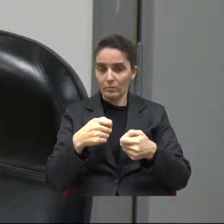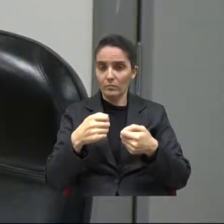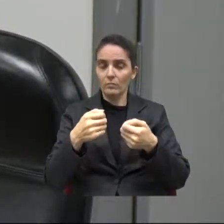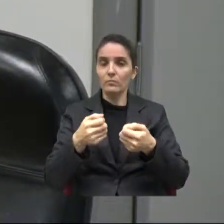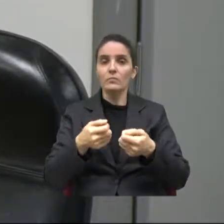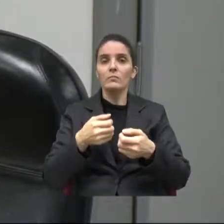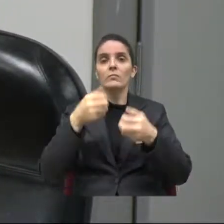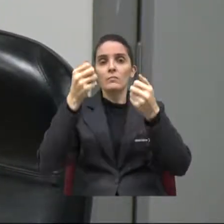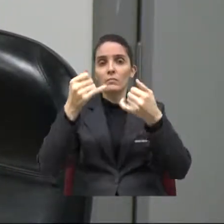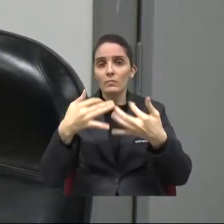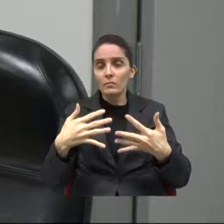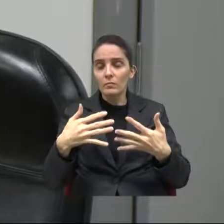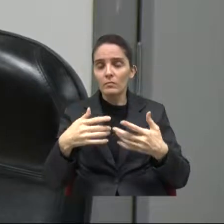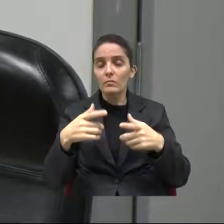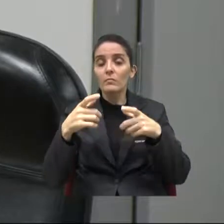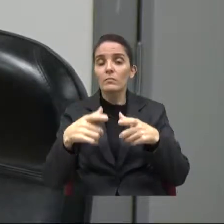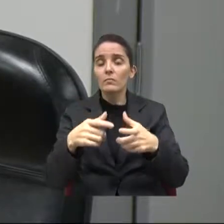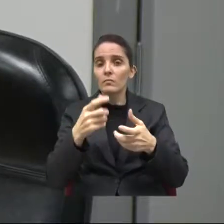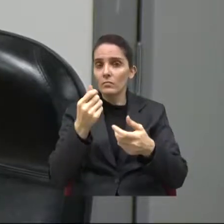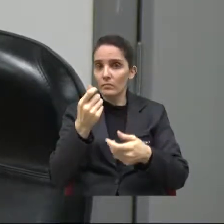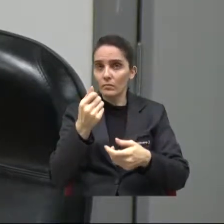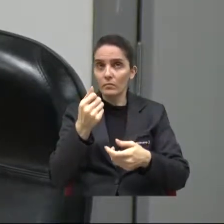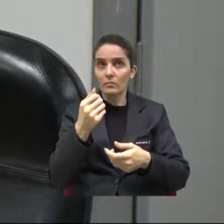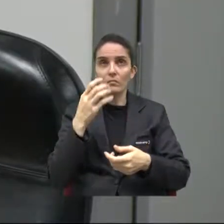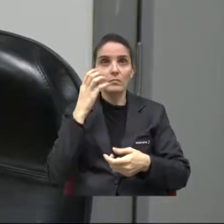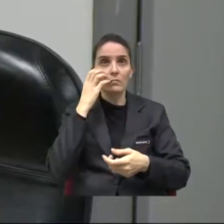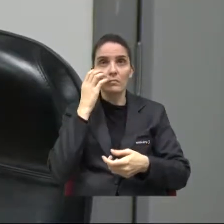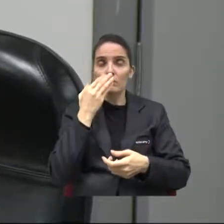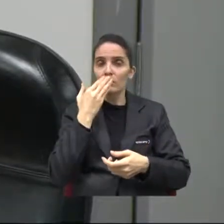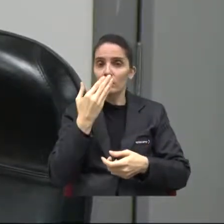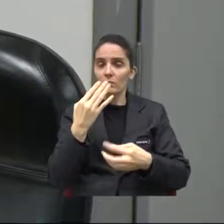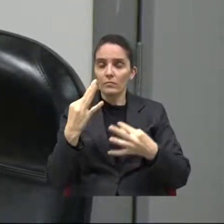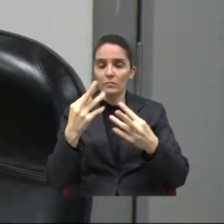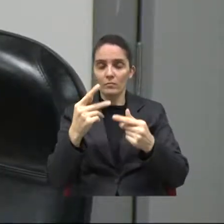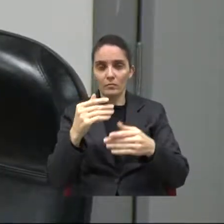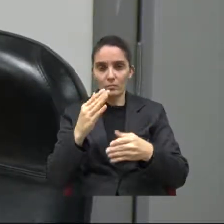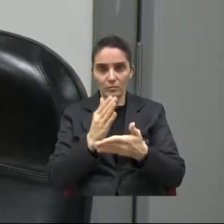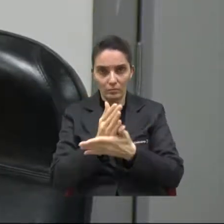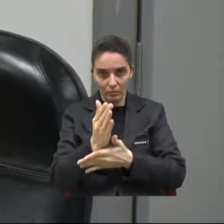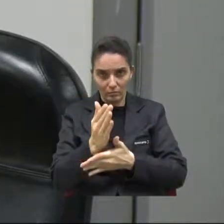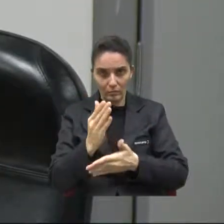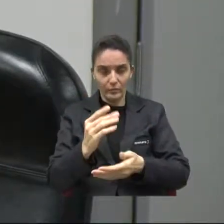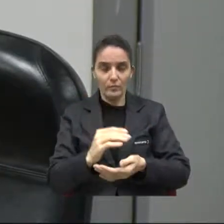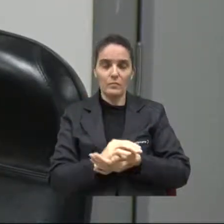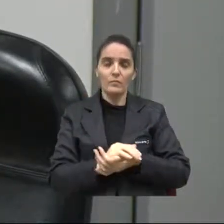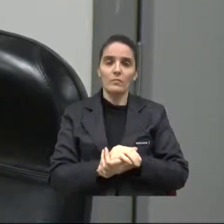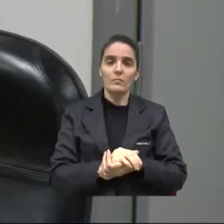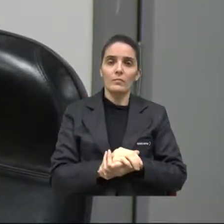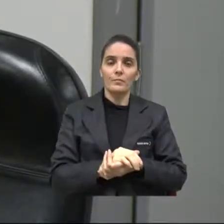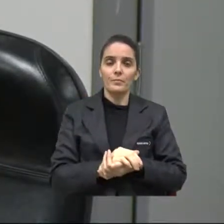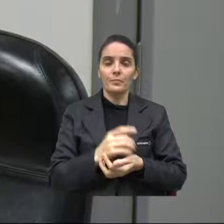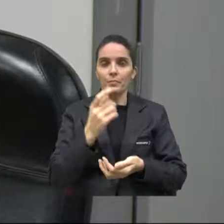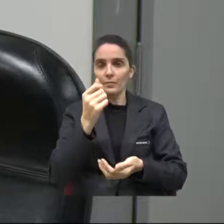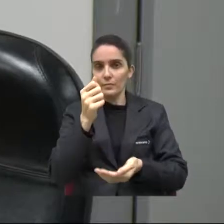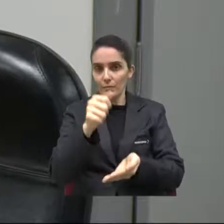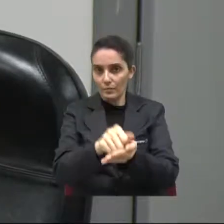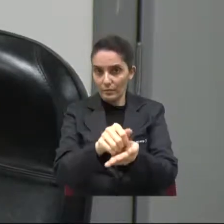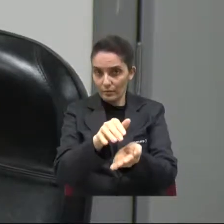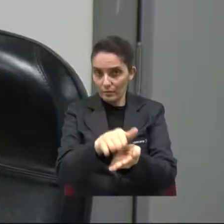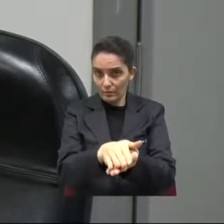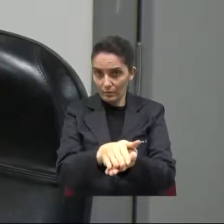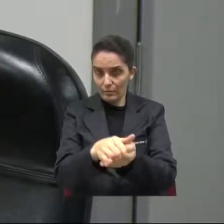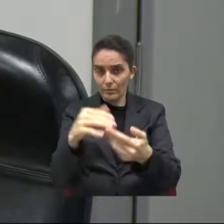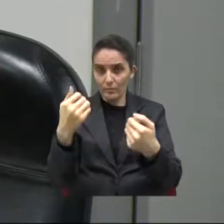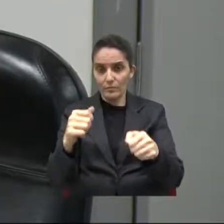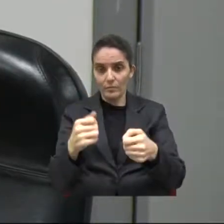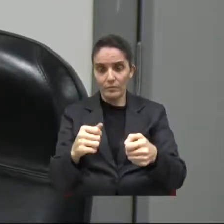permanente. Por isso, peço a todos a aprovação desse projeto. Desta forma, o dinheiro da multa terá que ser